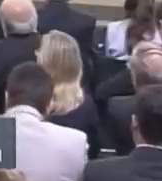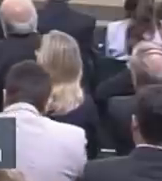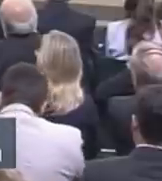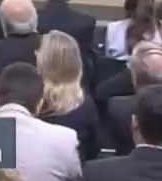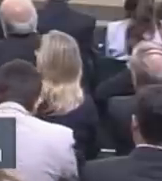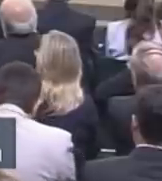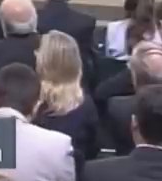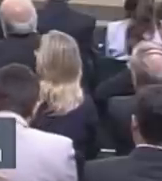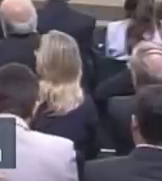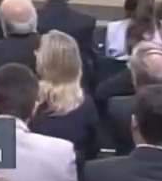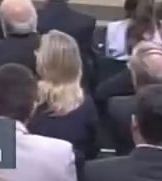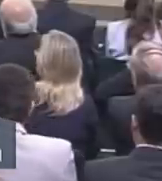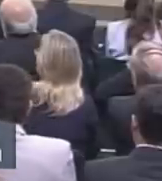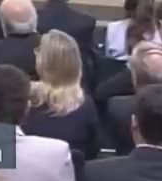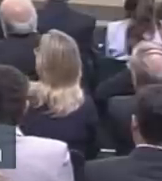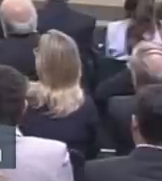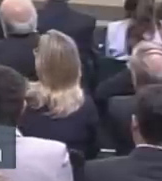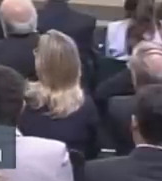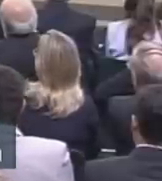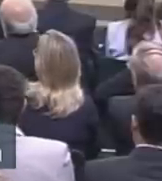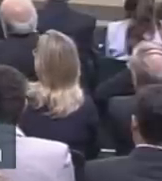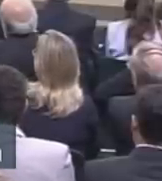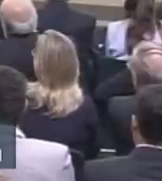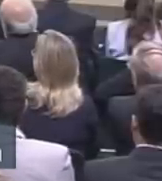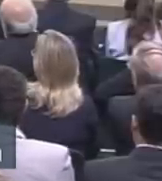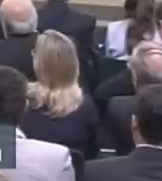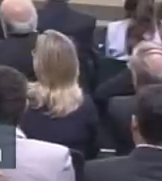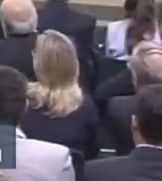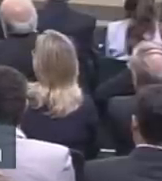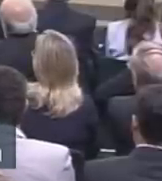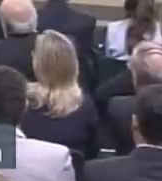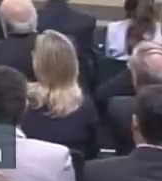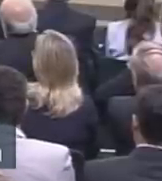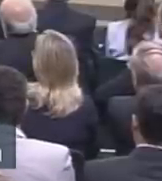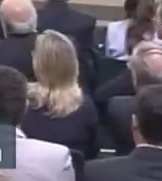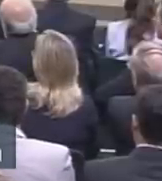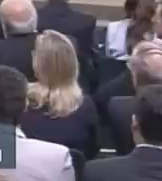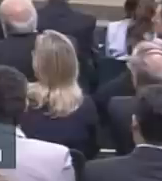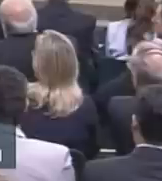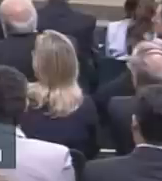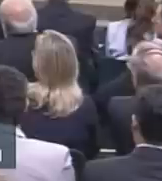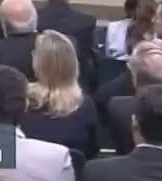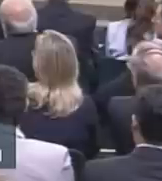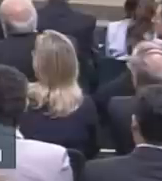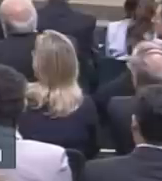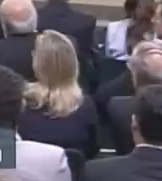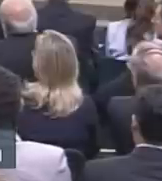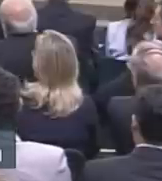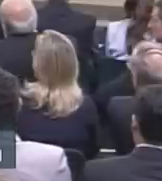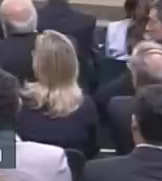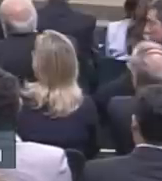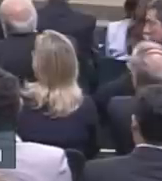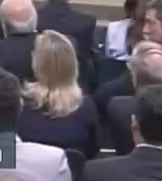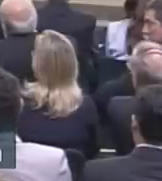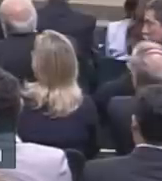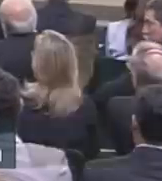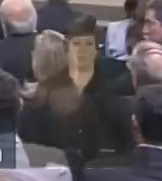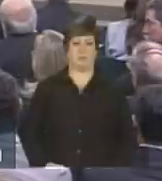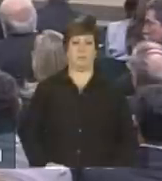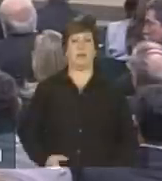desenvolvimento sustentável para o país. Se nós queremos um país